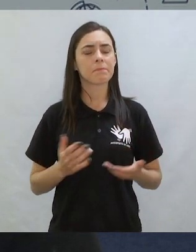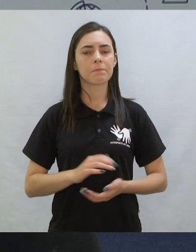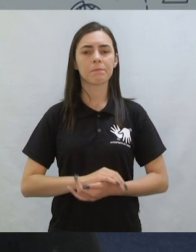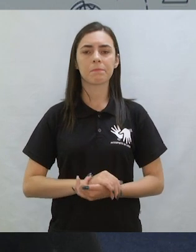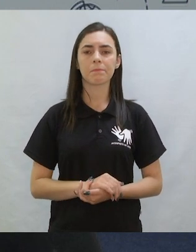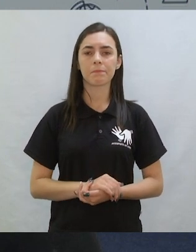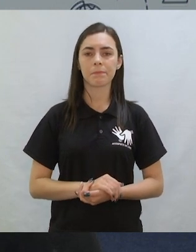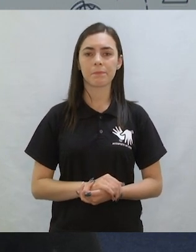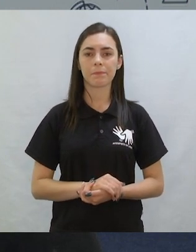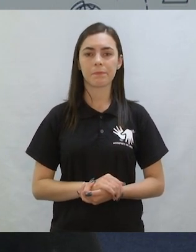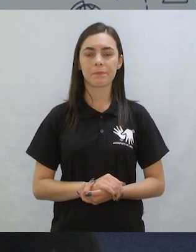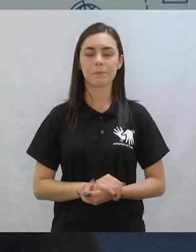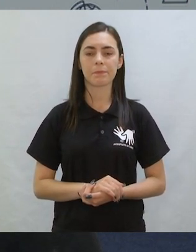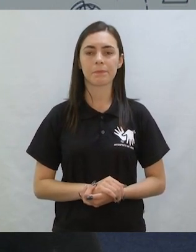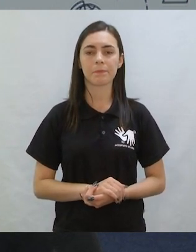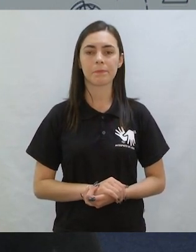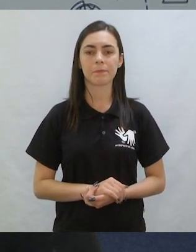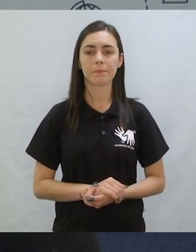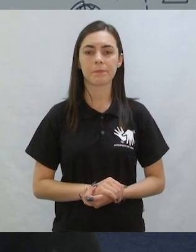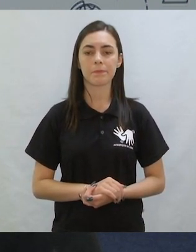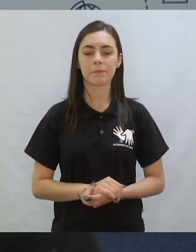formou